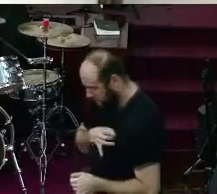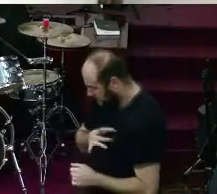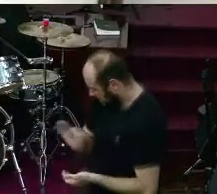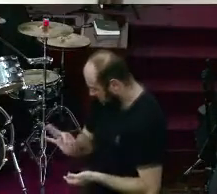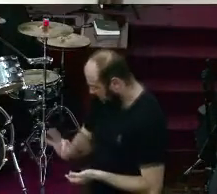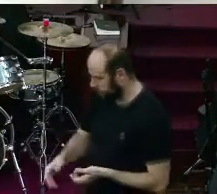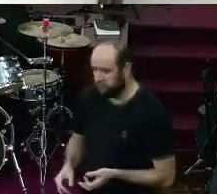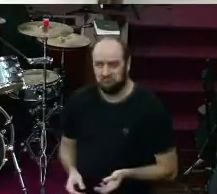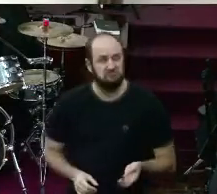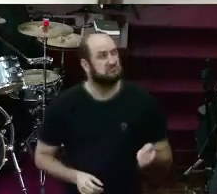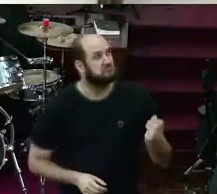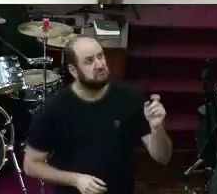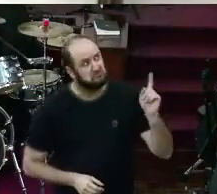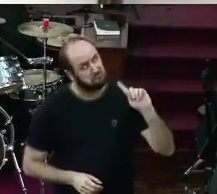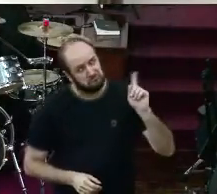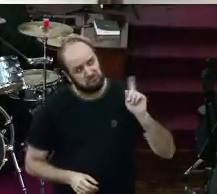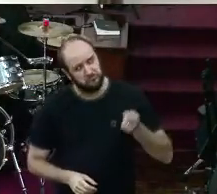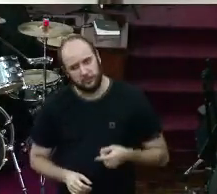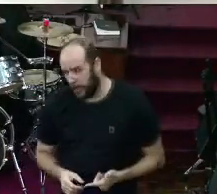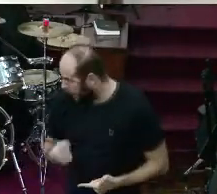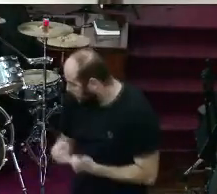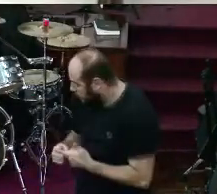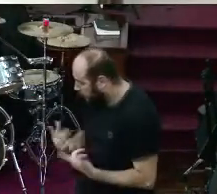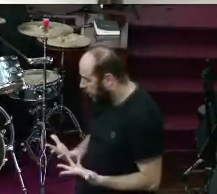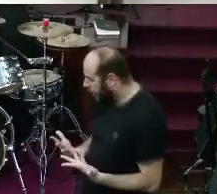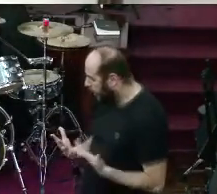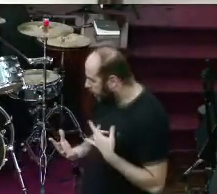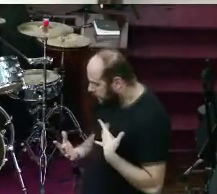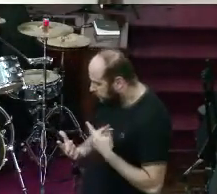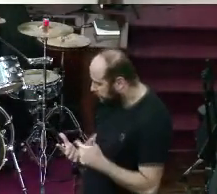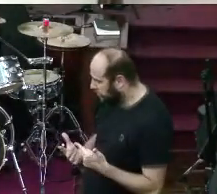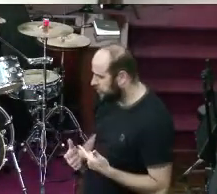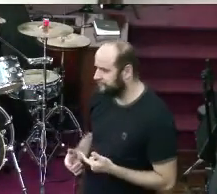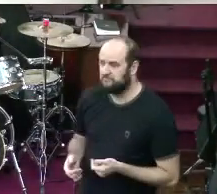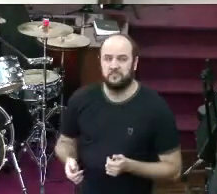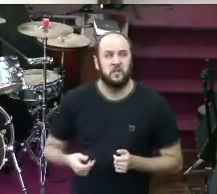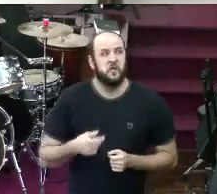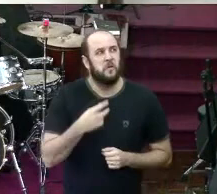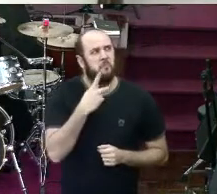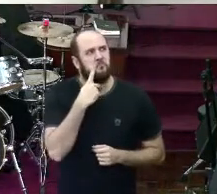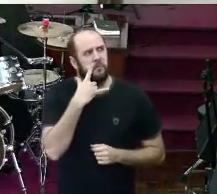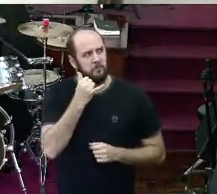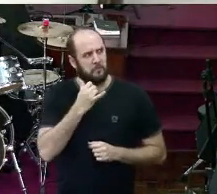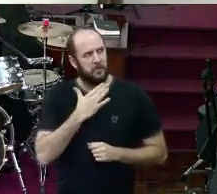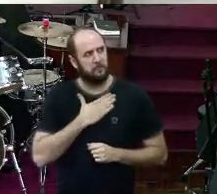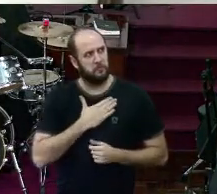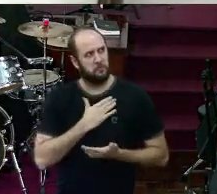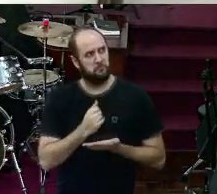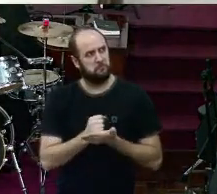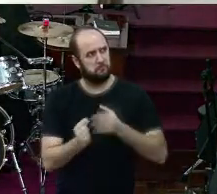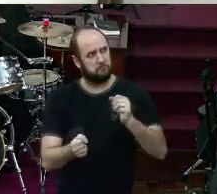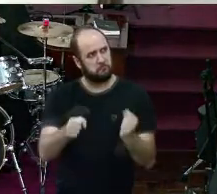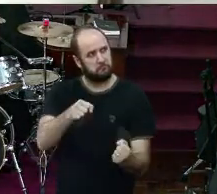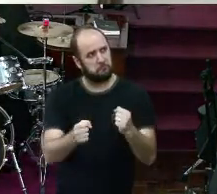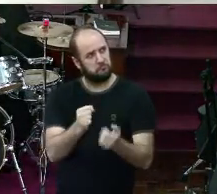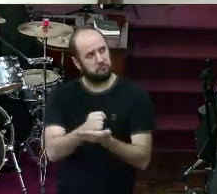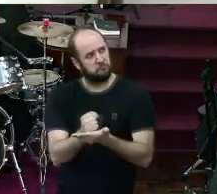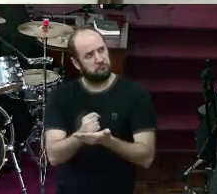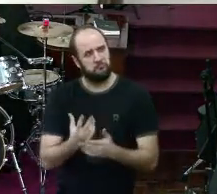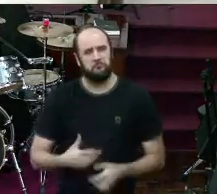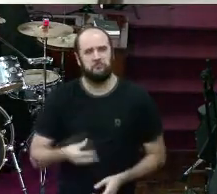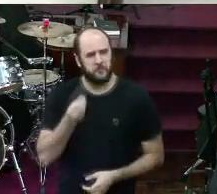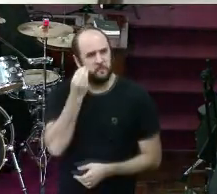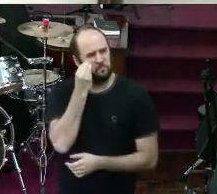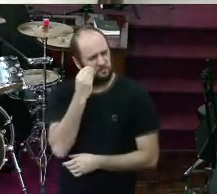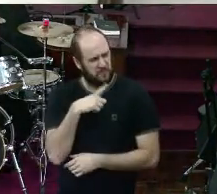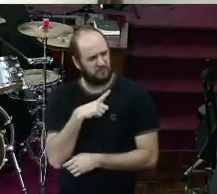Não. Por que você não está com medo? Porque o meu pai é o comandante deste avião. Meu pai é